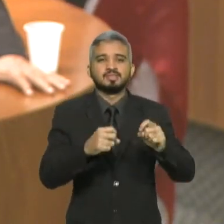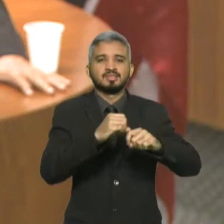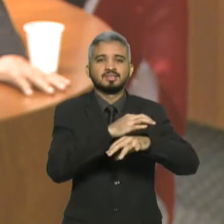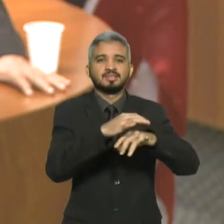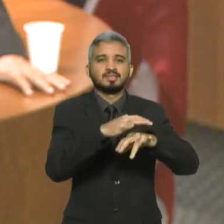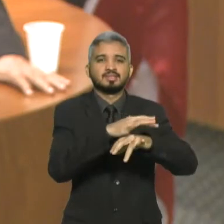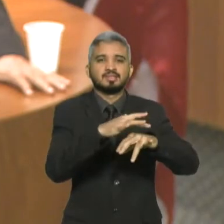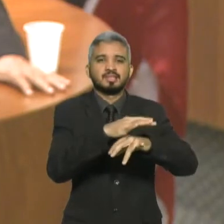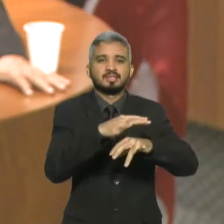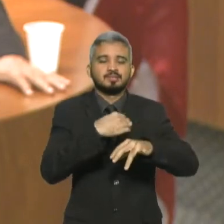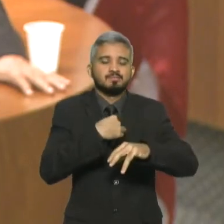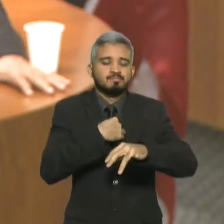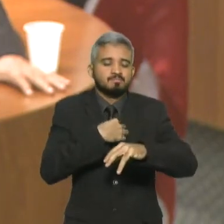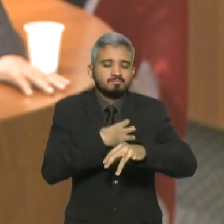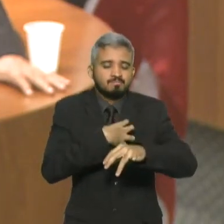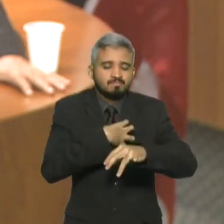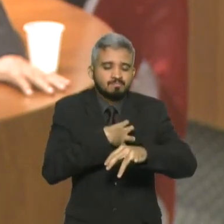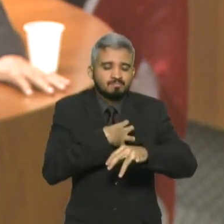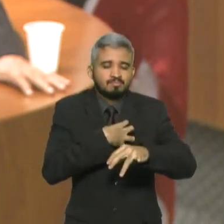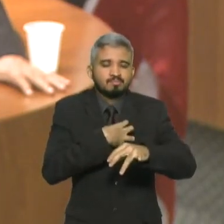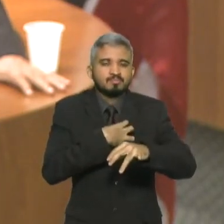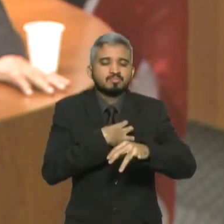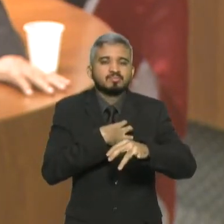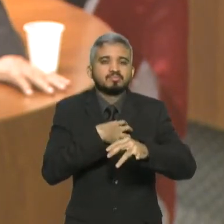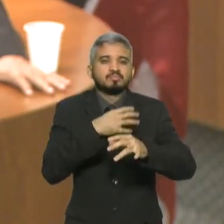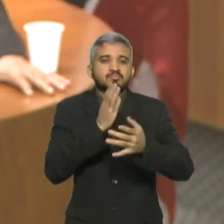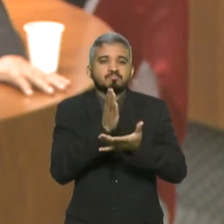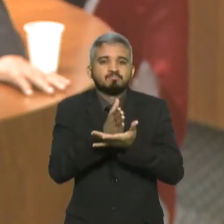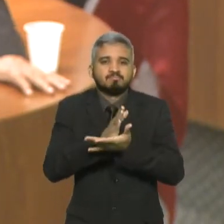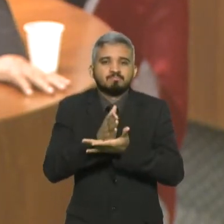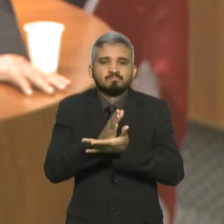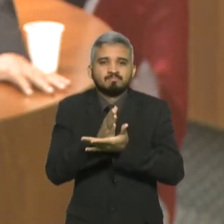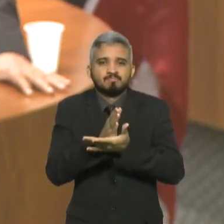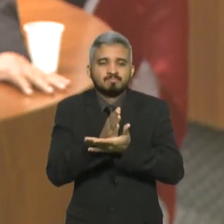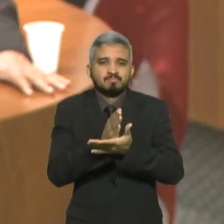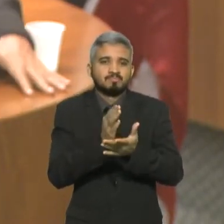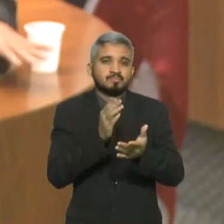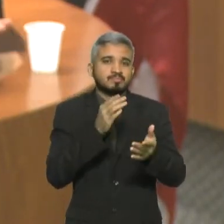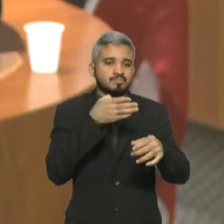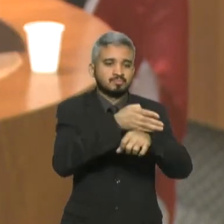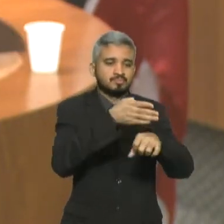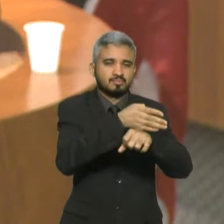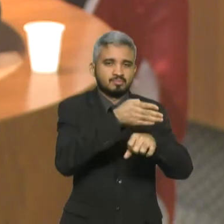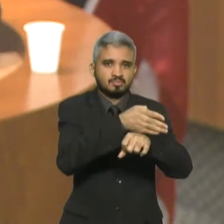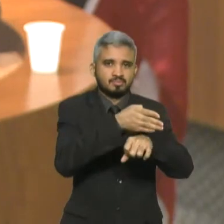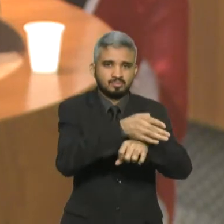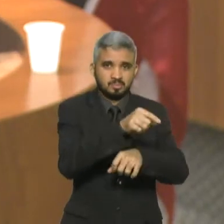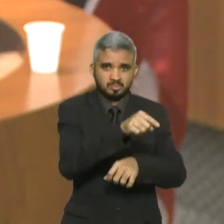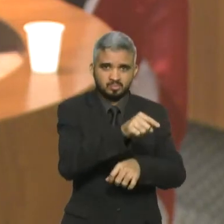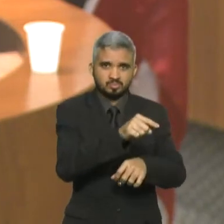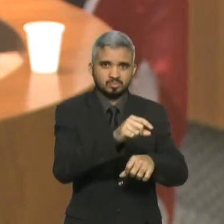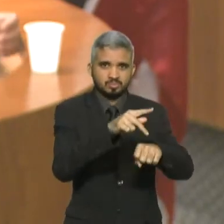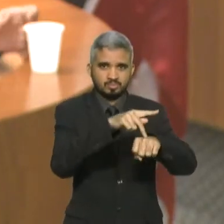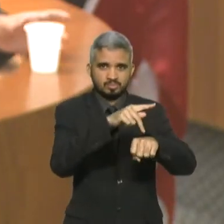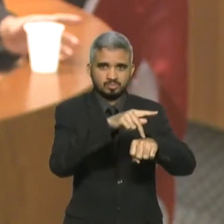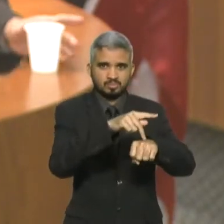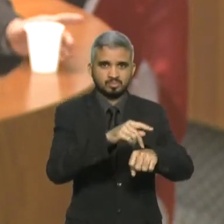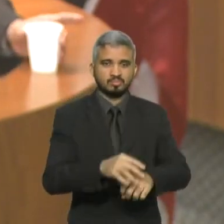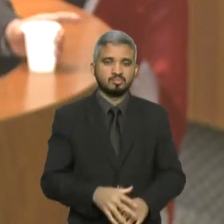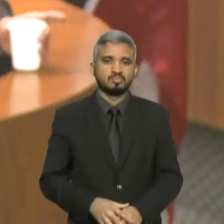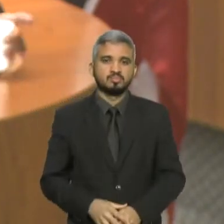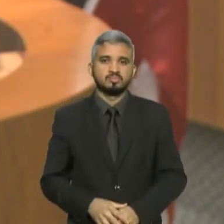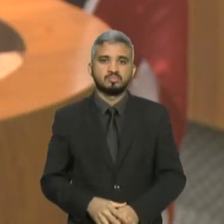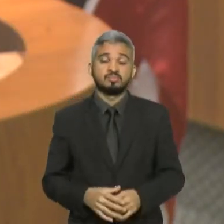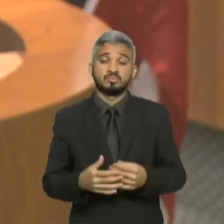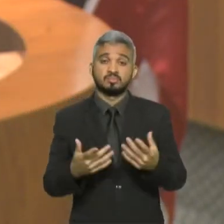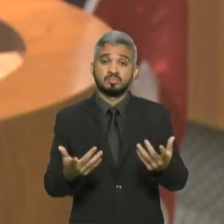percorre metade do meu tempo de vida. Eu, portanto, quero aqui mais uma vez externar os